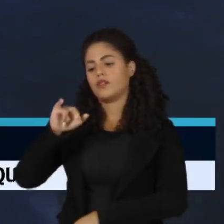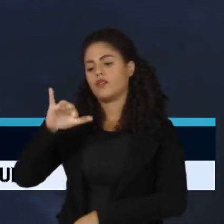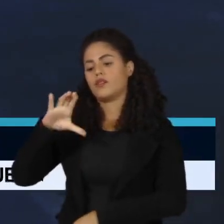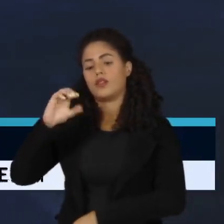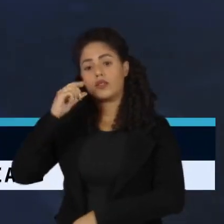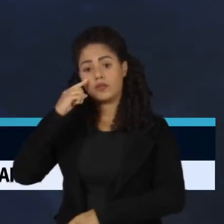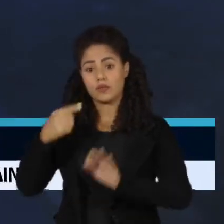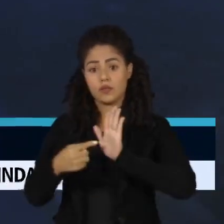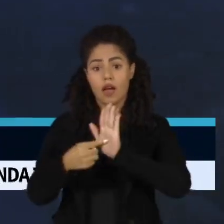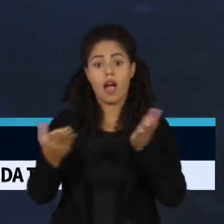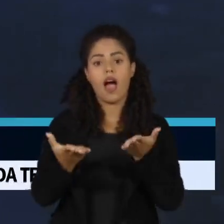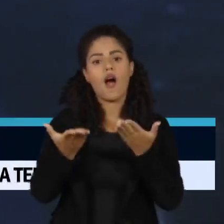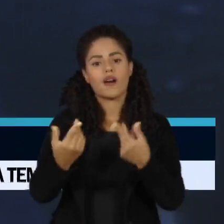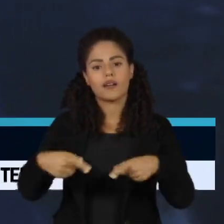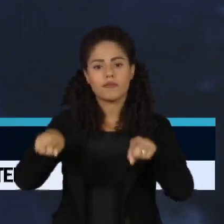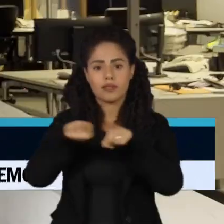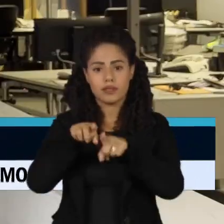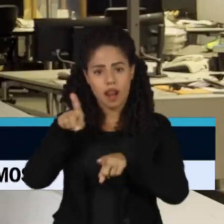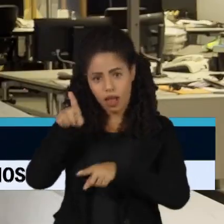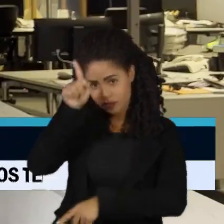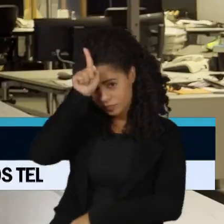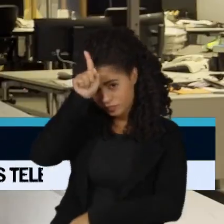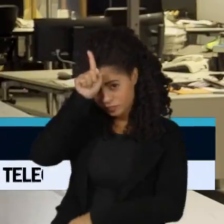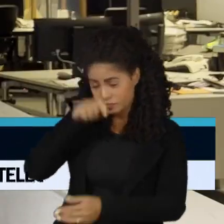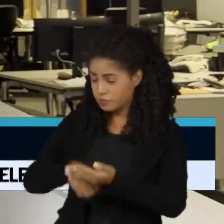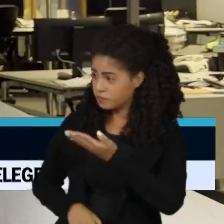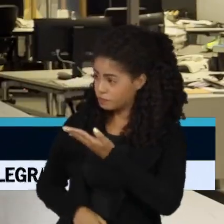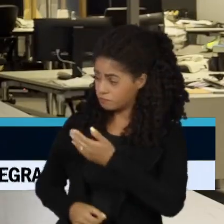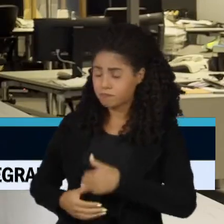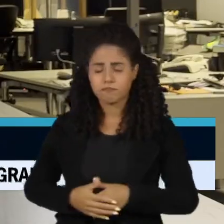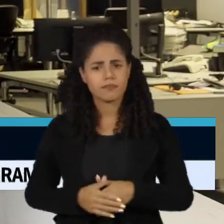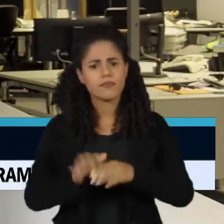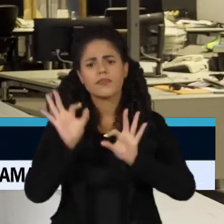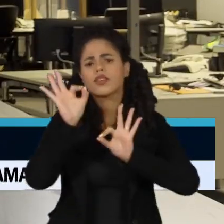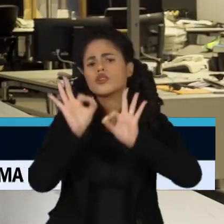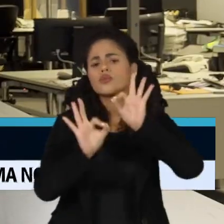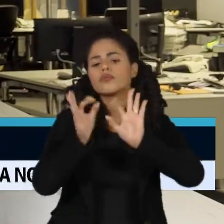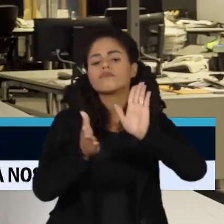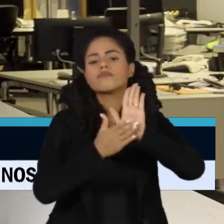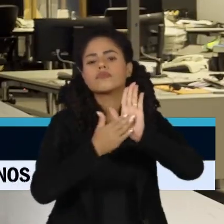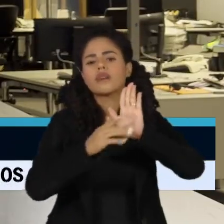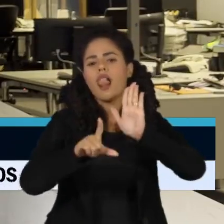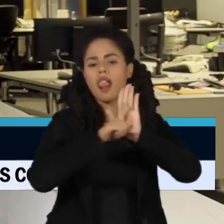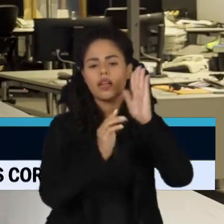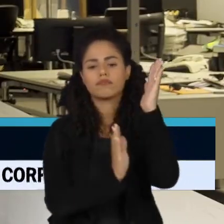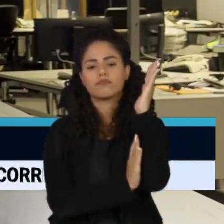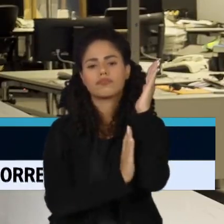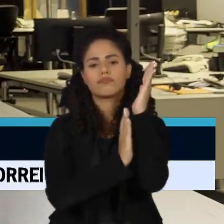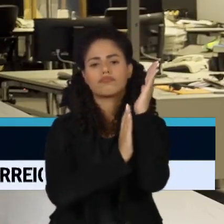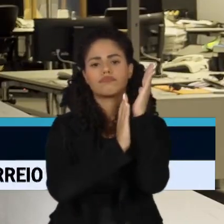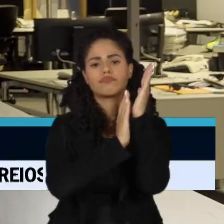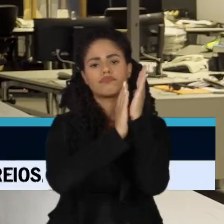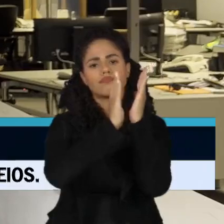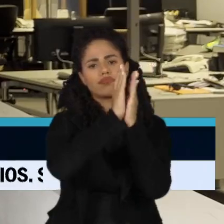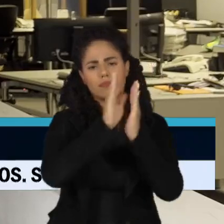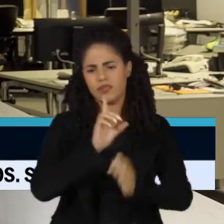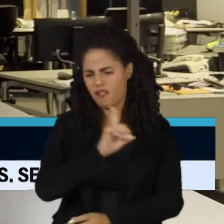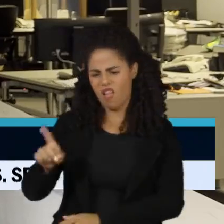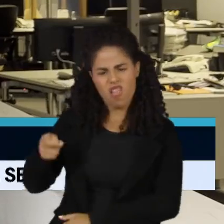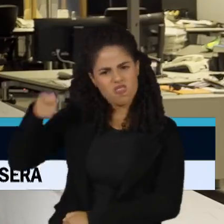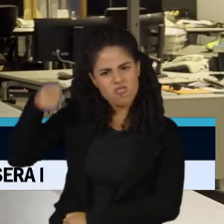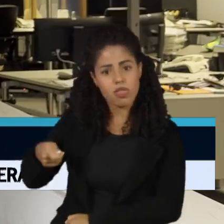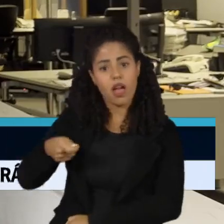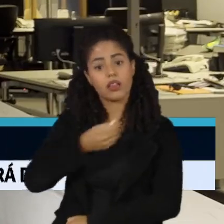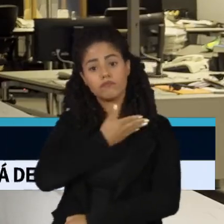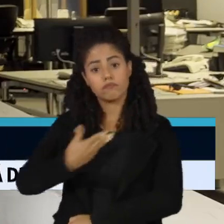doi Nossa parceira na Alemanha um projeto de lei deve desburocratizar o afastamento de radicais de direita de cargos